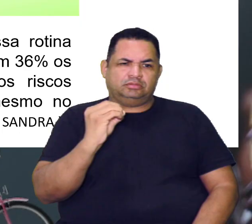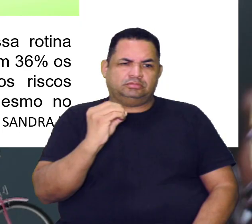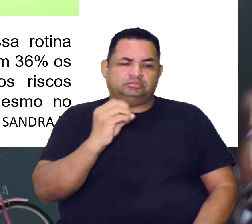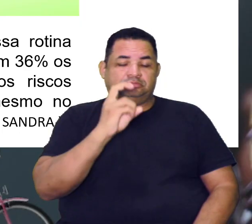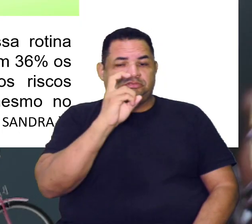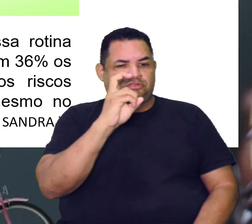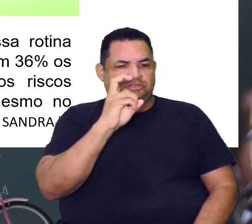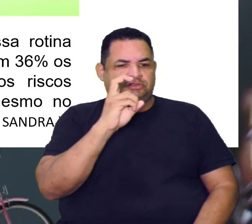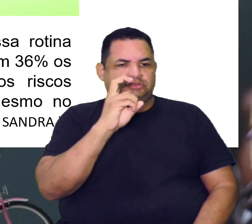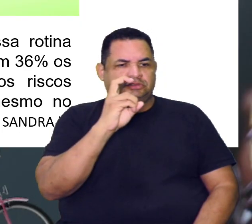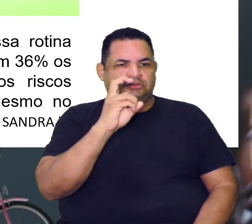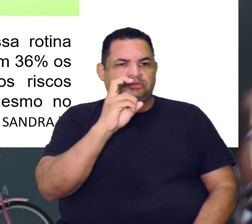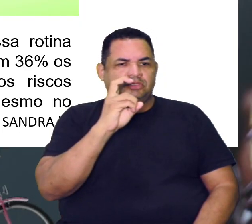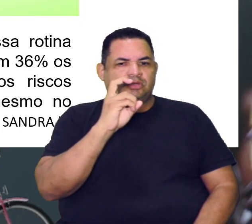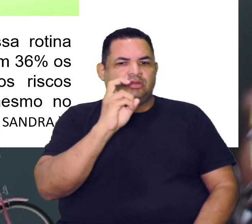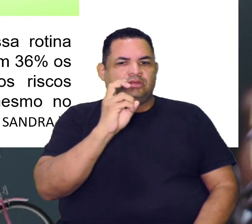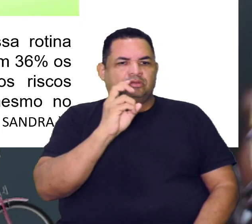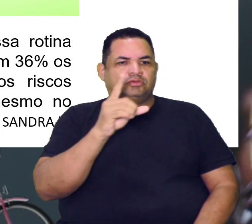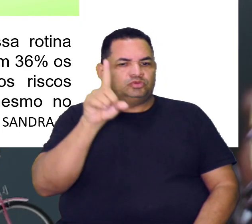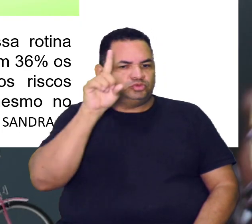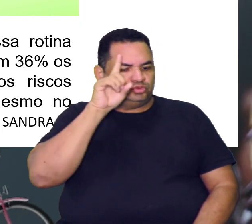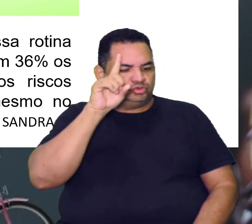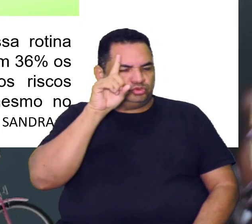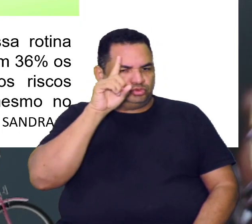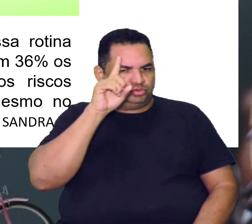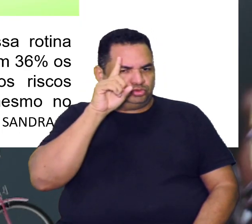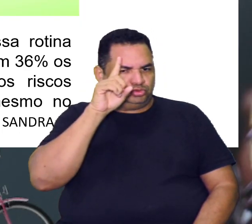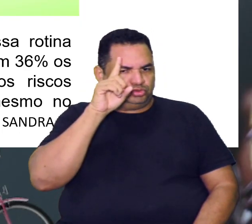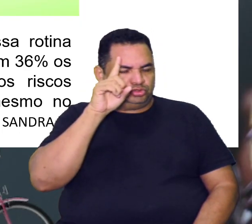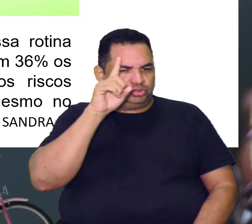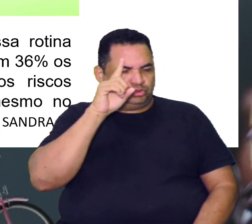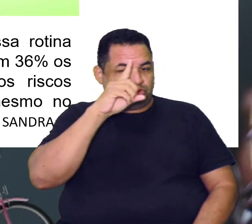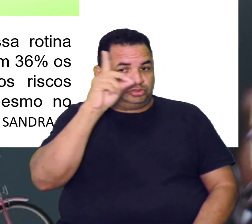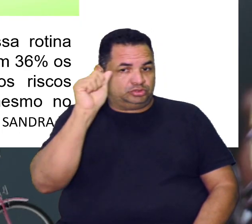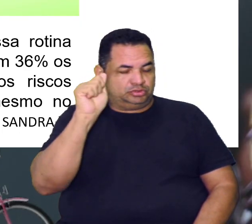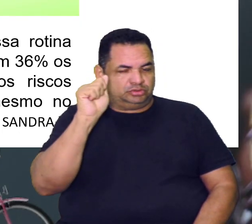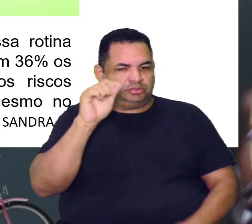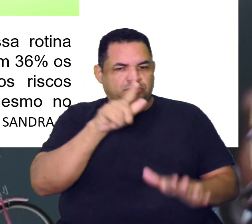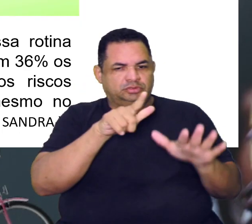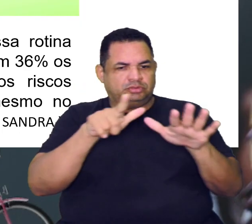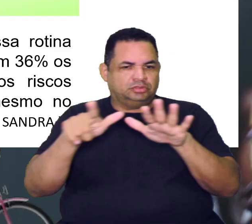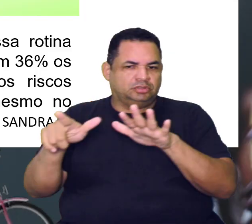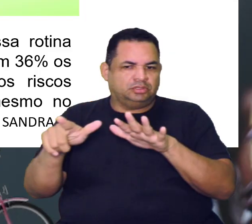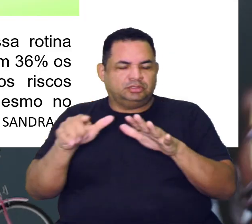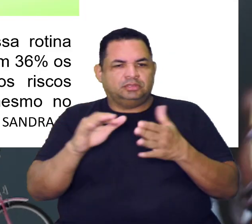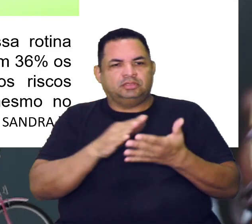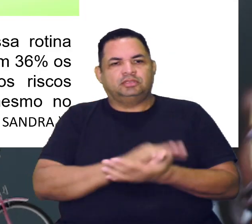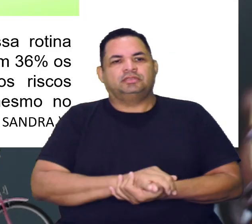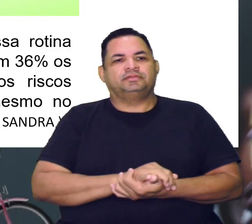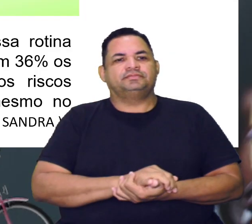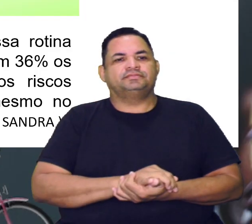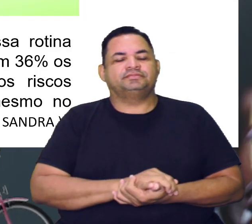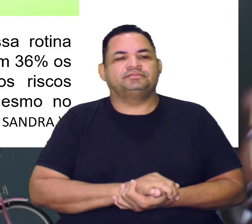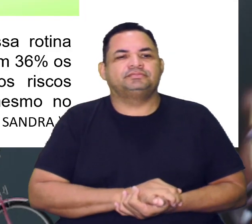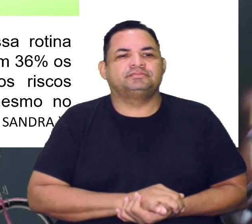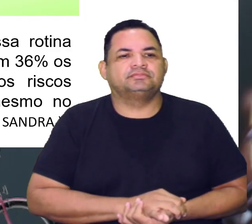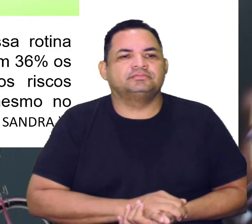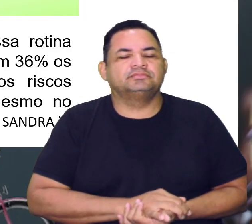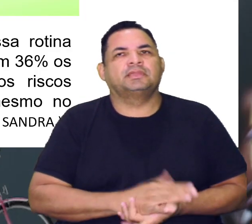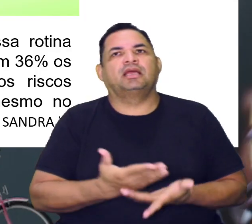na semana. Se a gente pensar nesse contexto aí, né, das pesquisas, para poder diminuir aí um risco